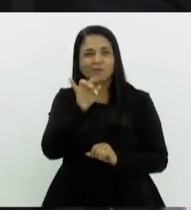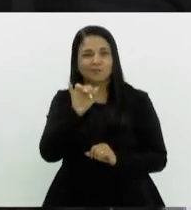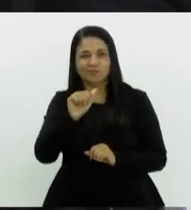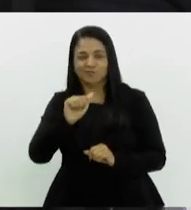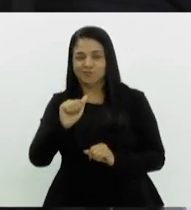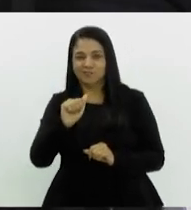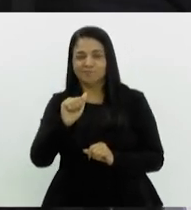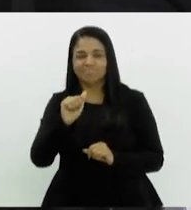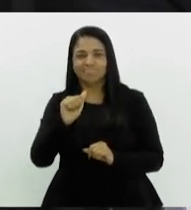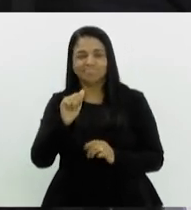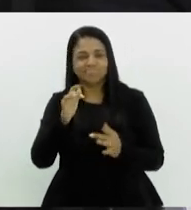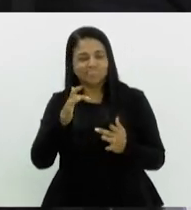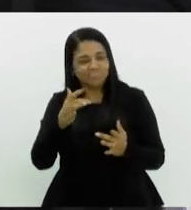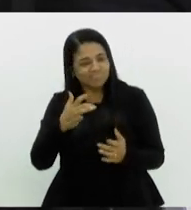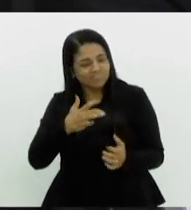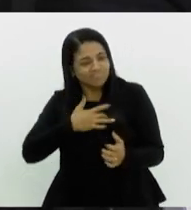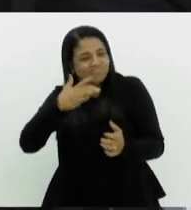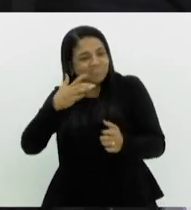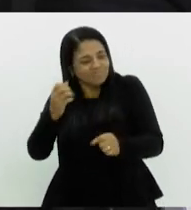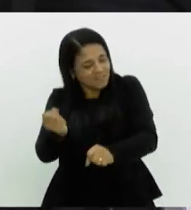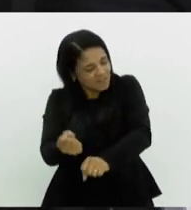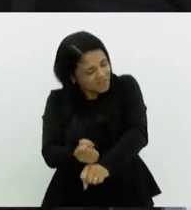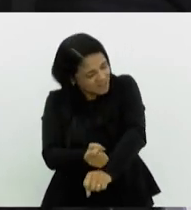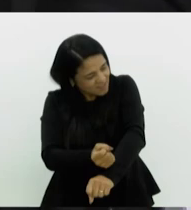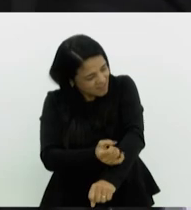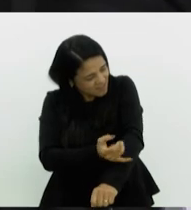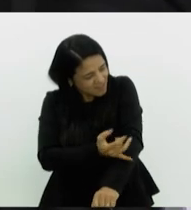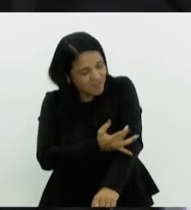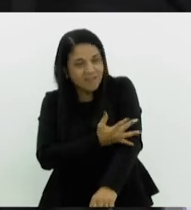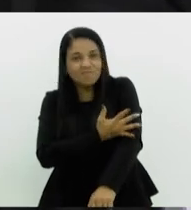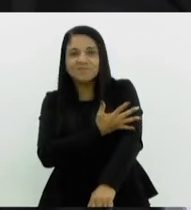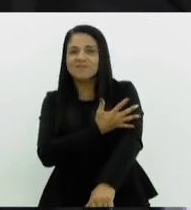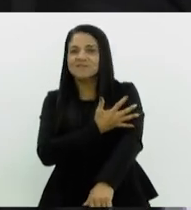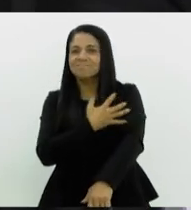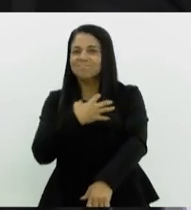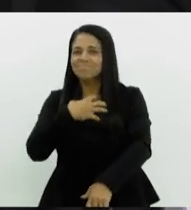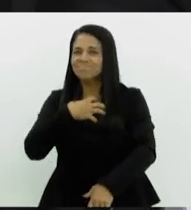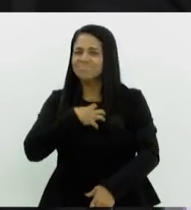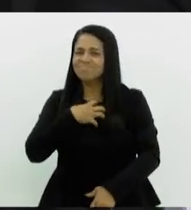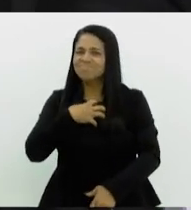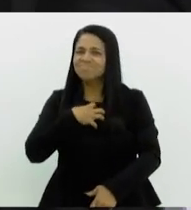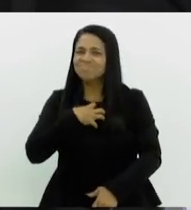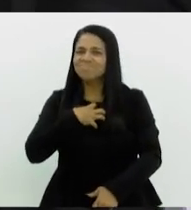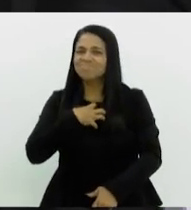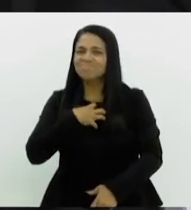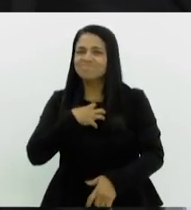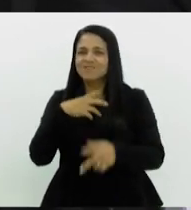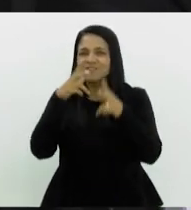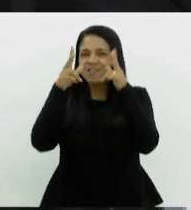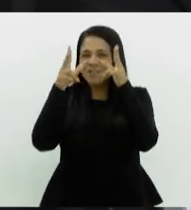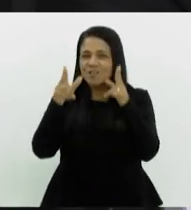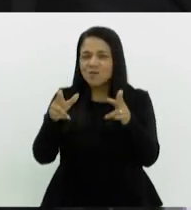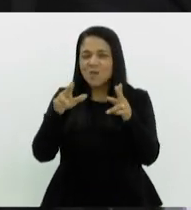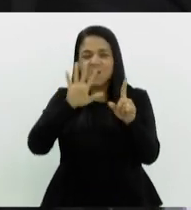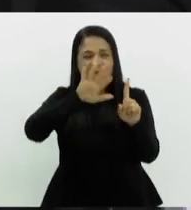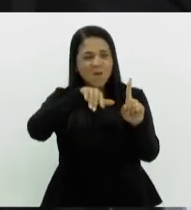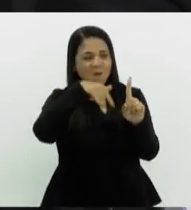que me tocou a emoção quando eu recebi a mesma homenagem que o